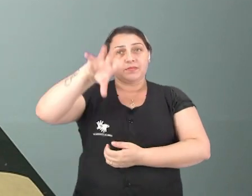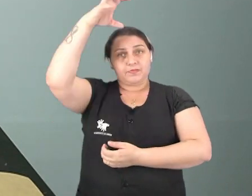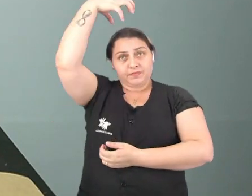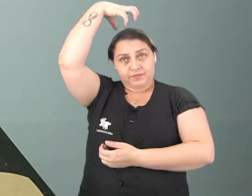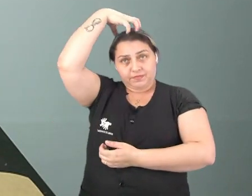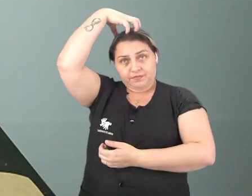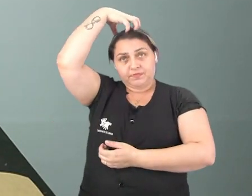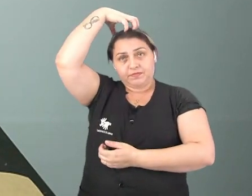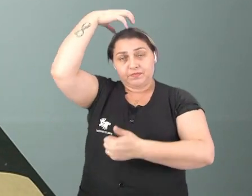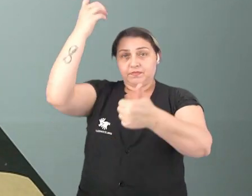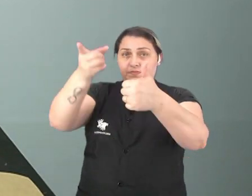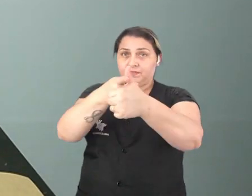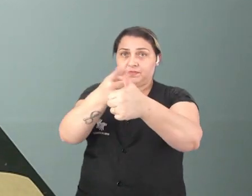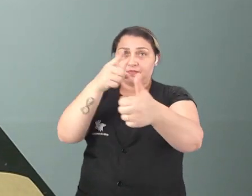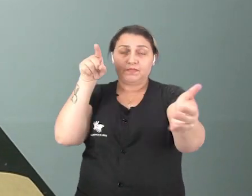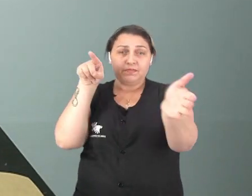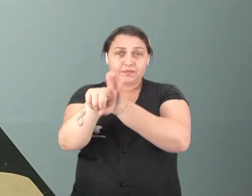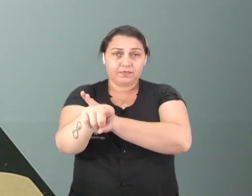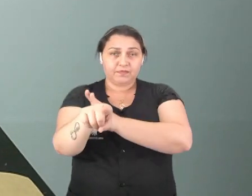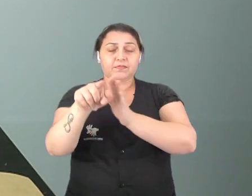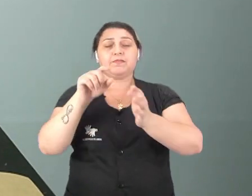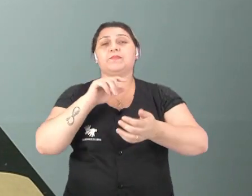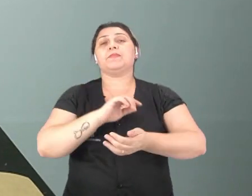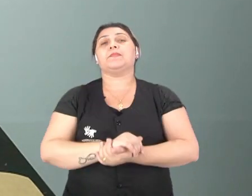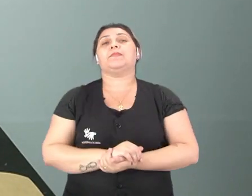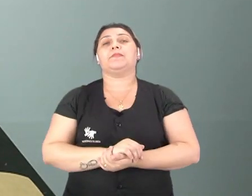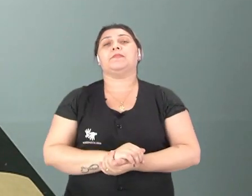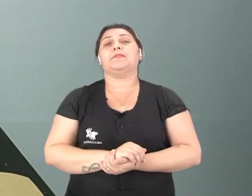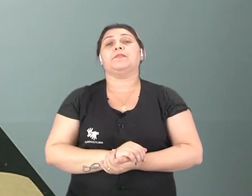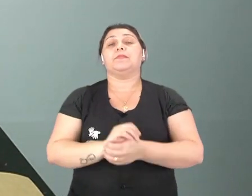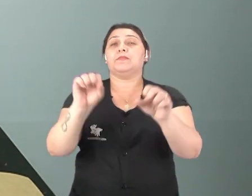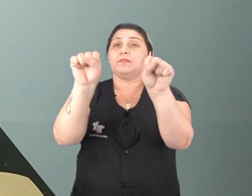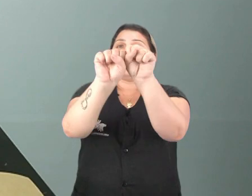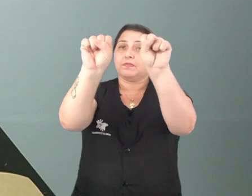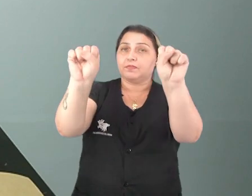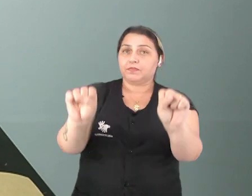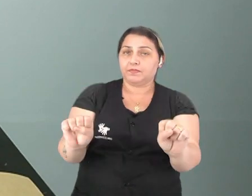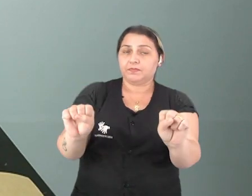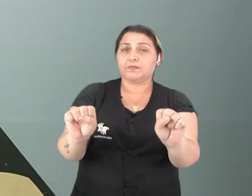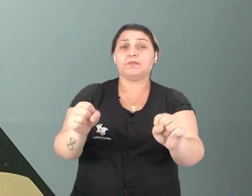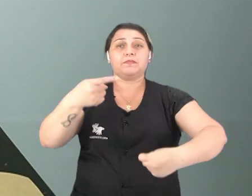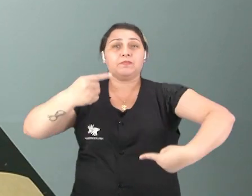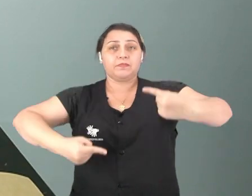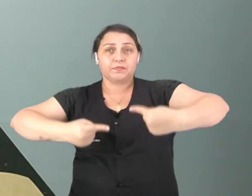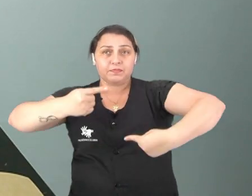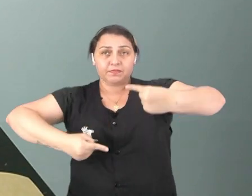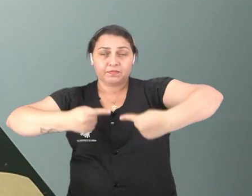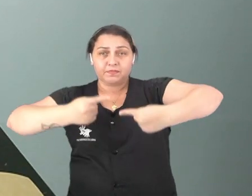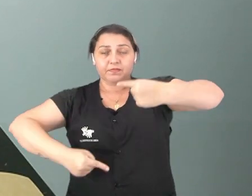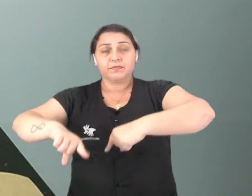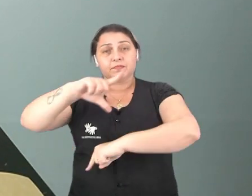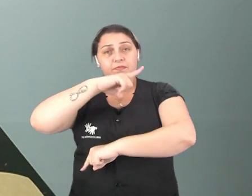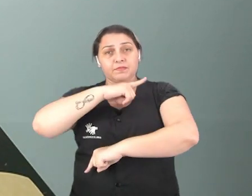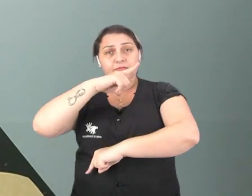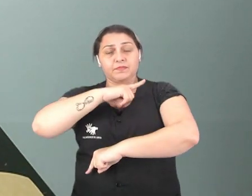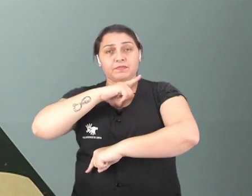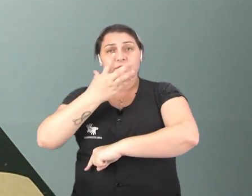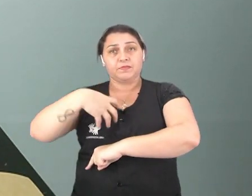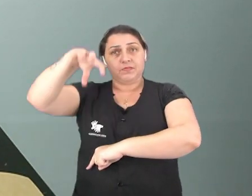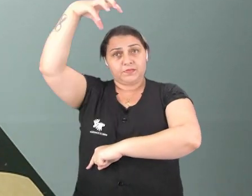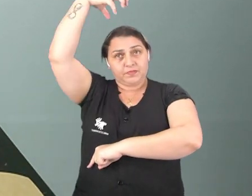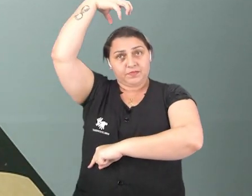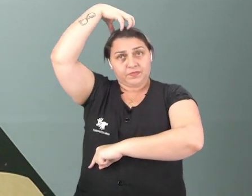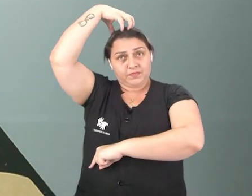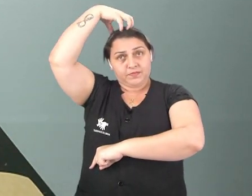monarquia, como é a primeira pergunta, né, é um sistema político que tem um monarca